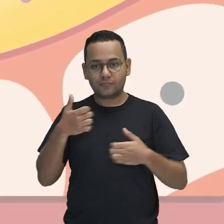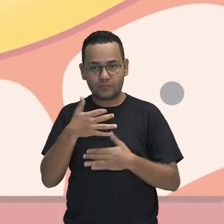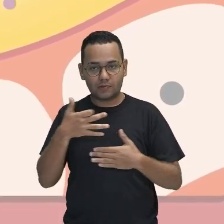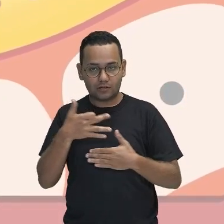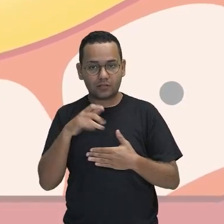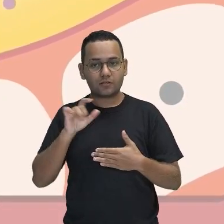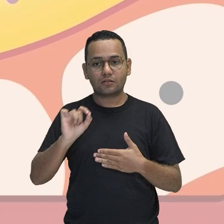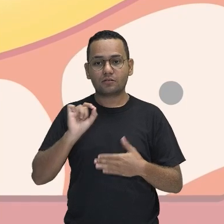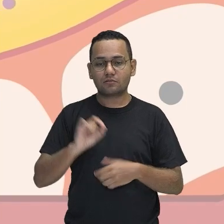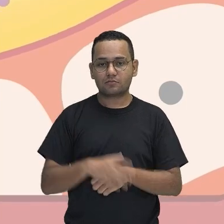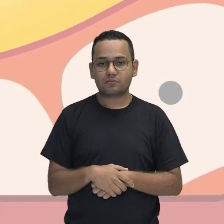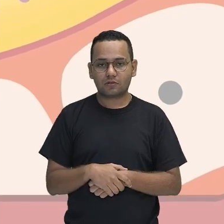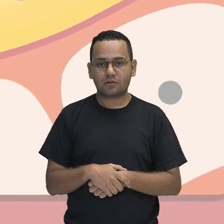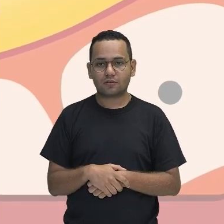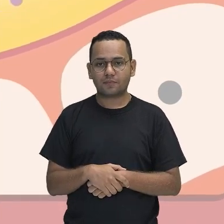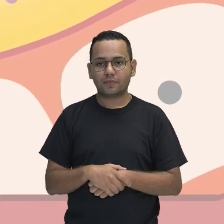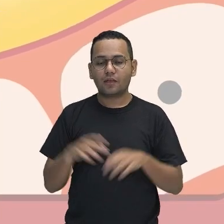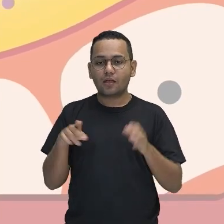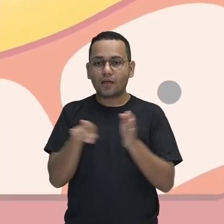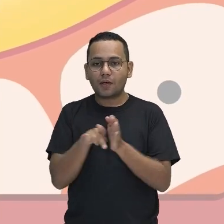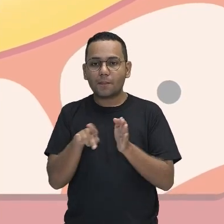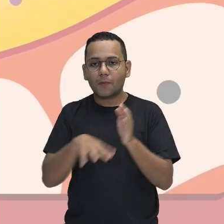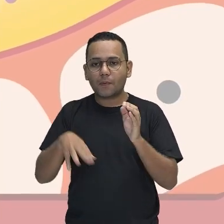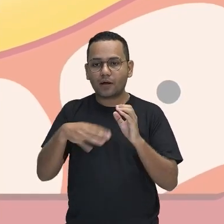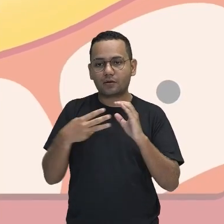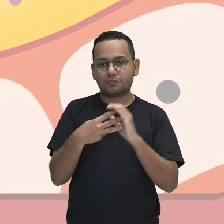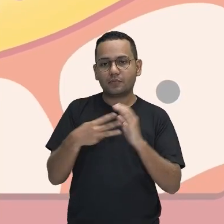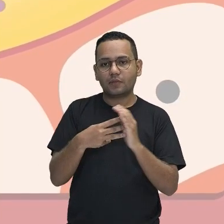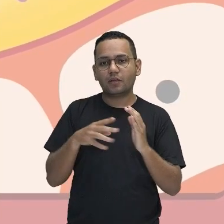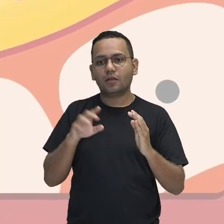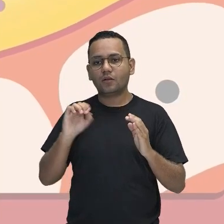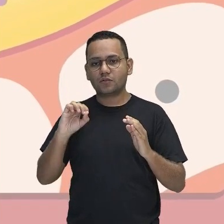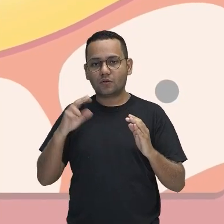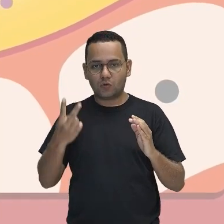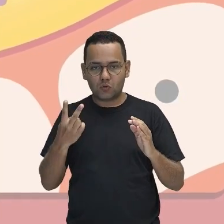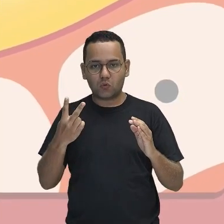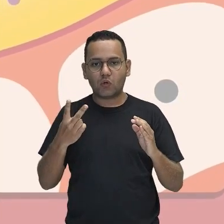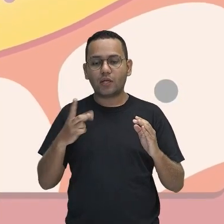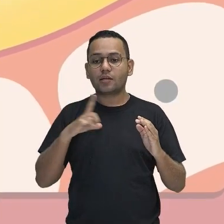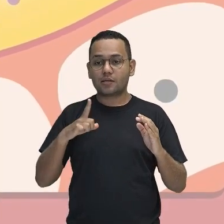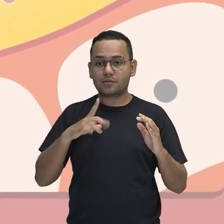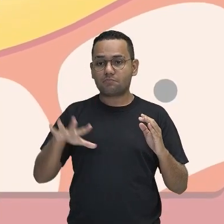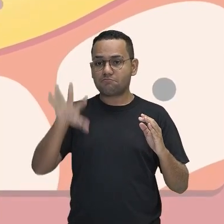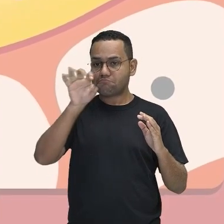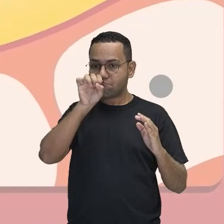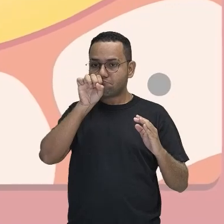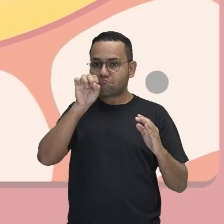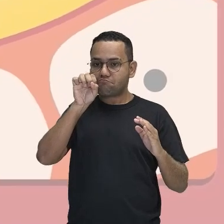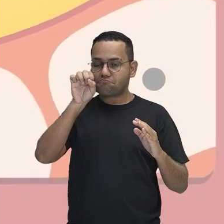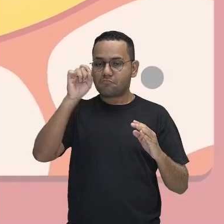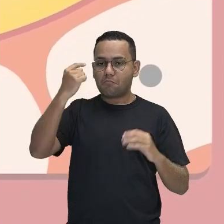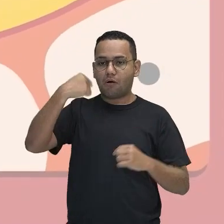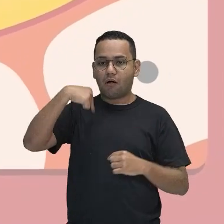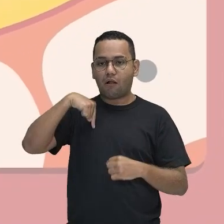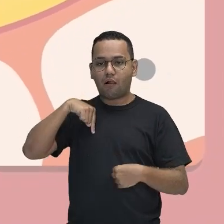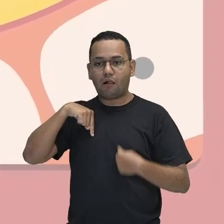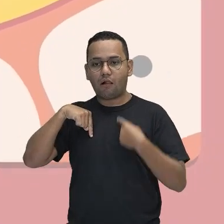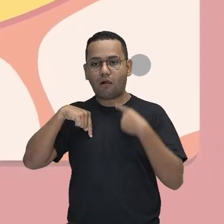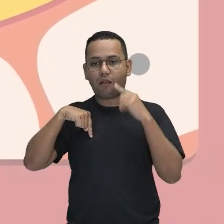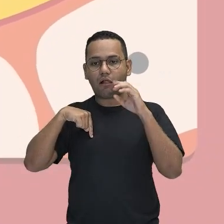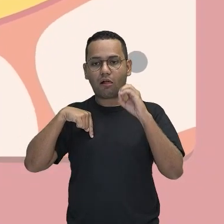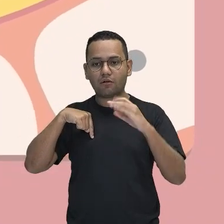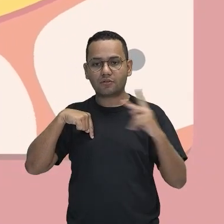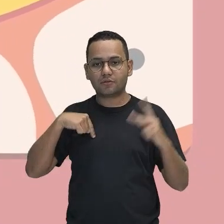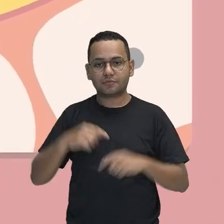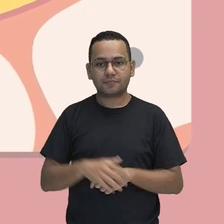sobras das atividades celulares, como gás carbônico produzido na respiração celular. Conduzir